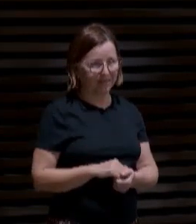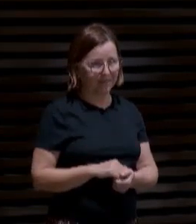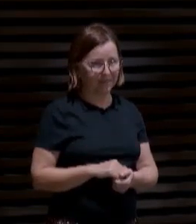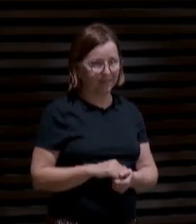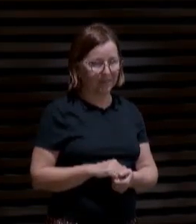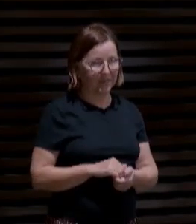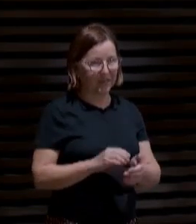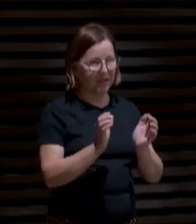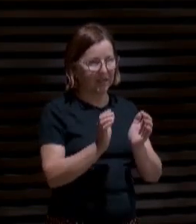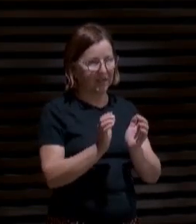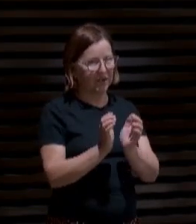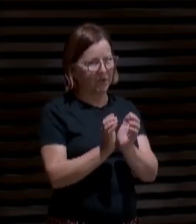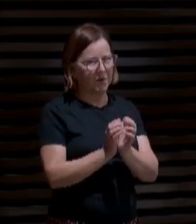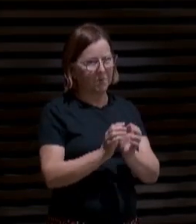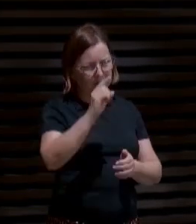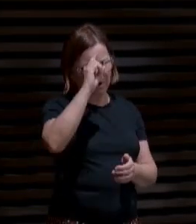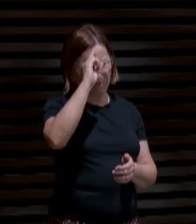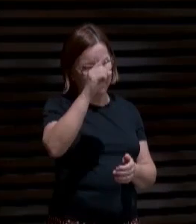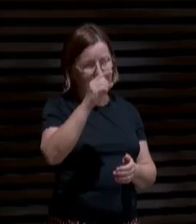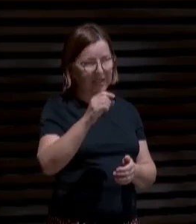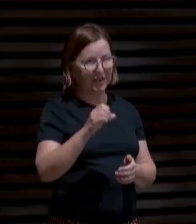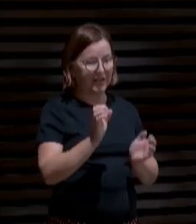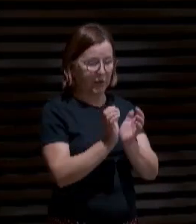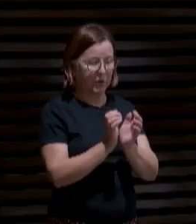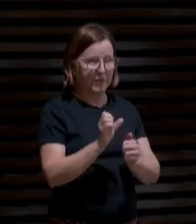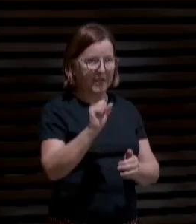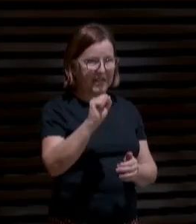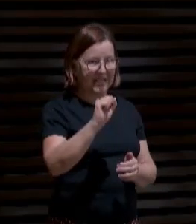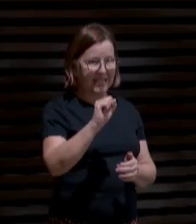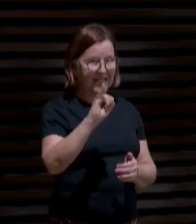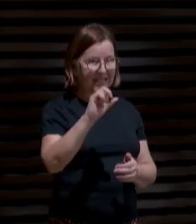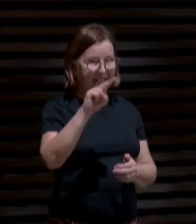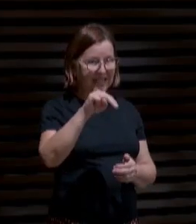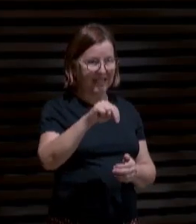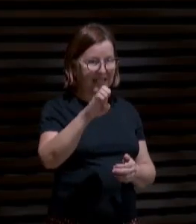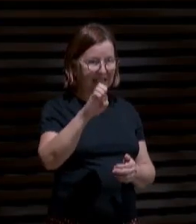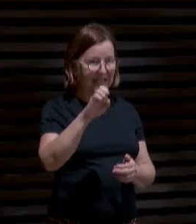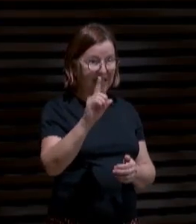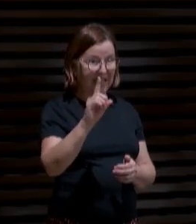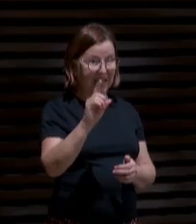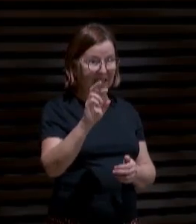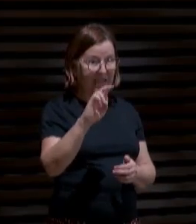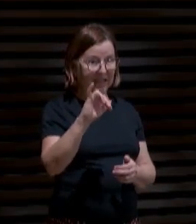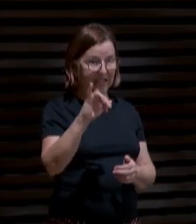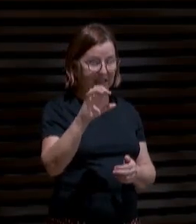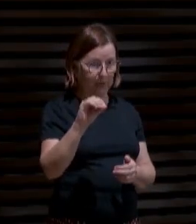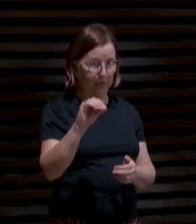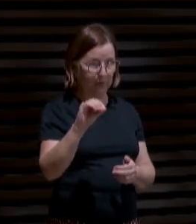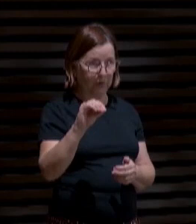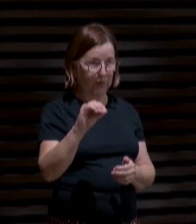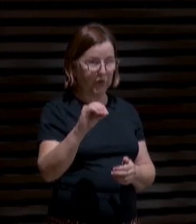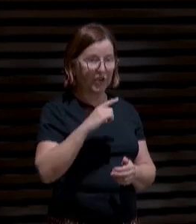do Sinédrio. O Sinédrio era composto de 71 pessoas.